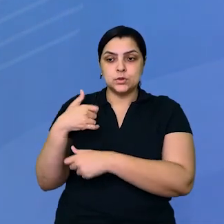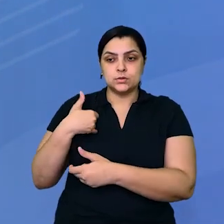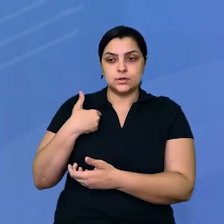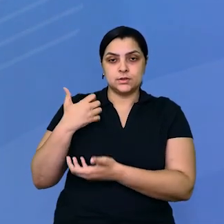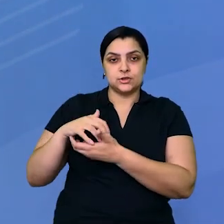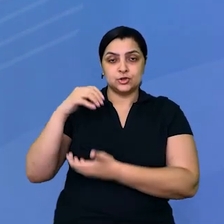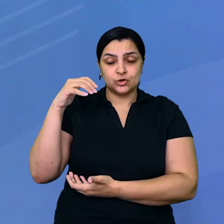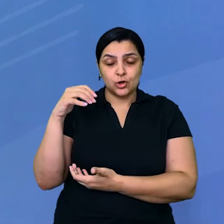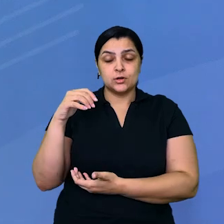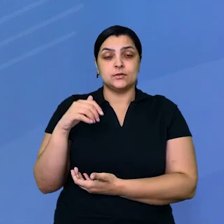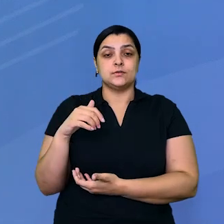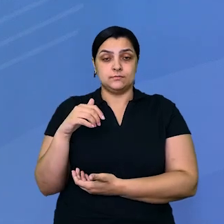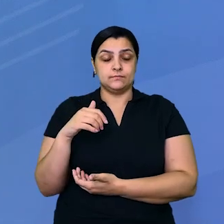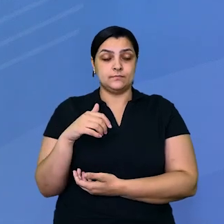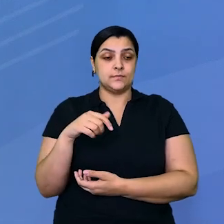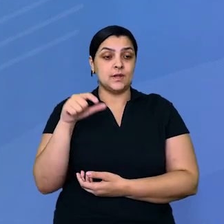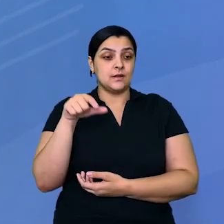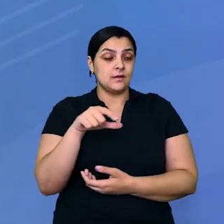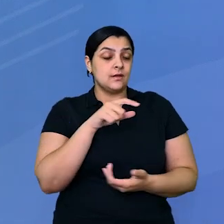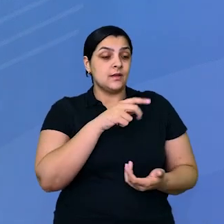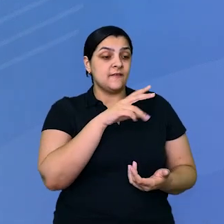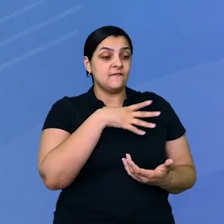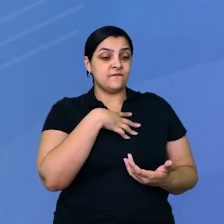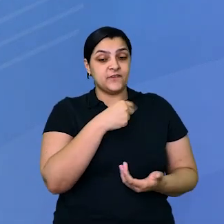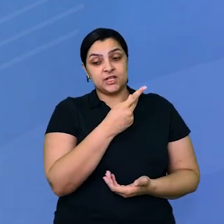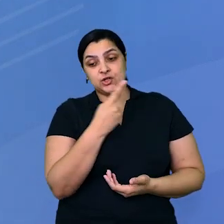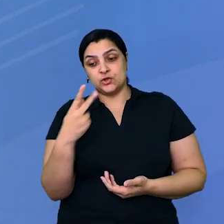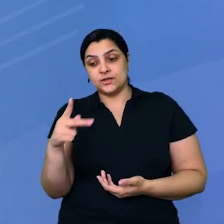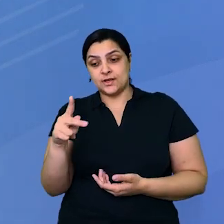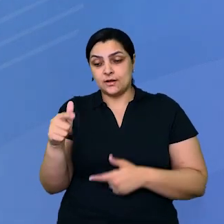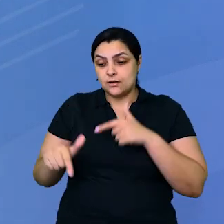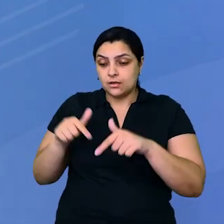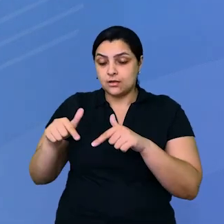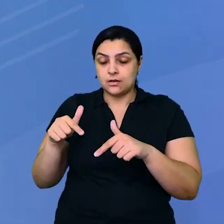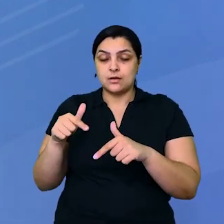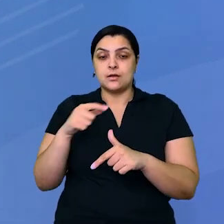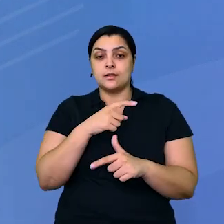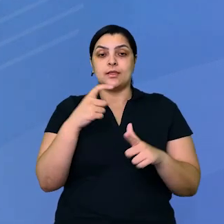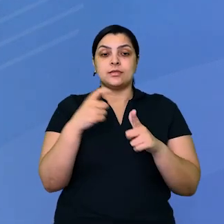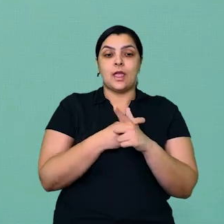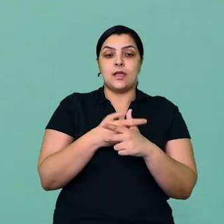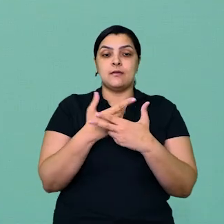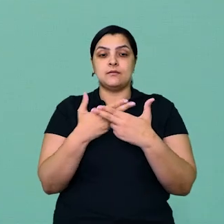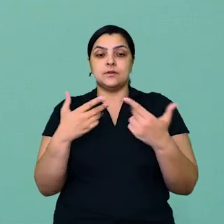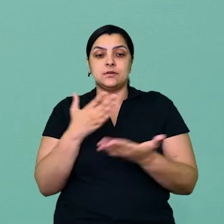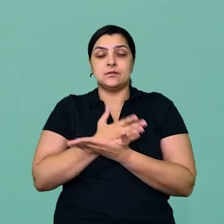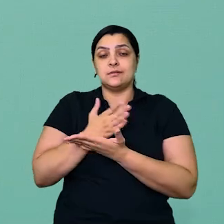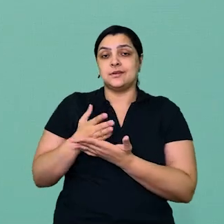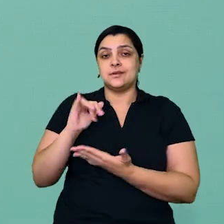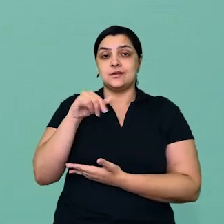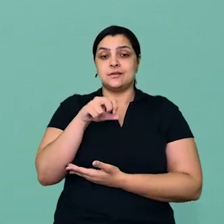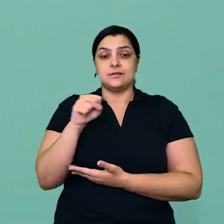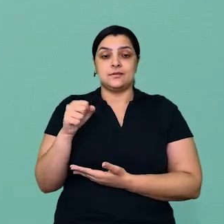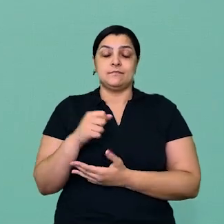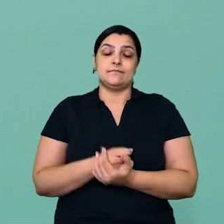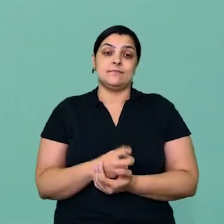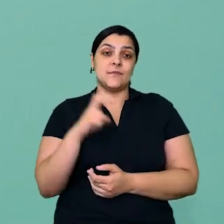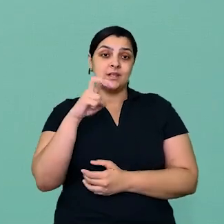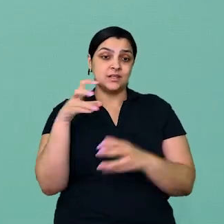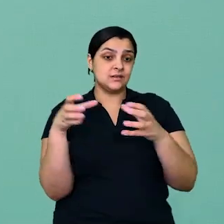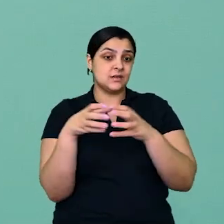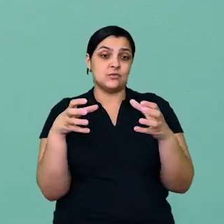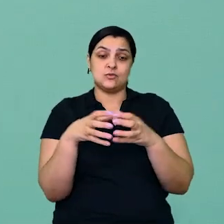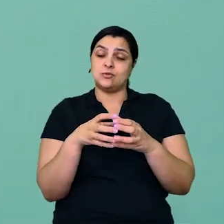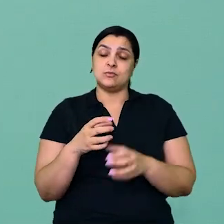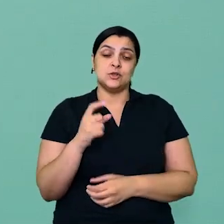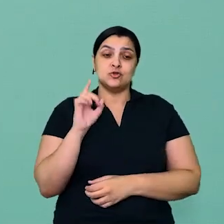conseguiu responsabilizar o filho de uma idosa para quem prestou serviços por débitos trabalhistas. Para a 5ª turma, a relação de